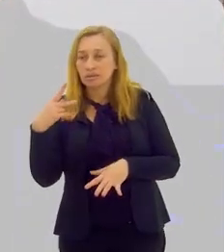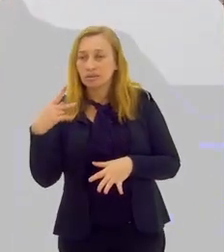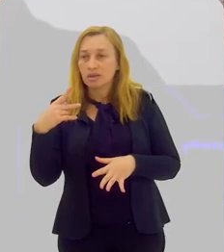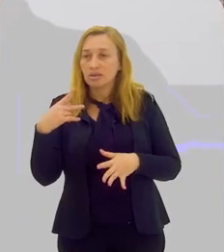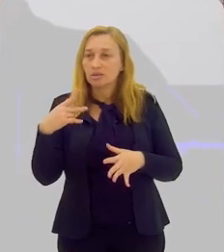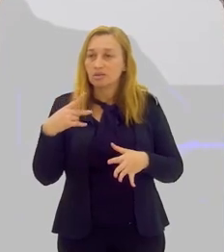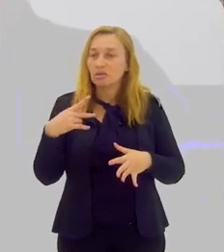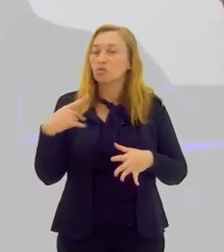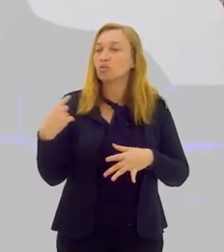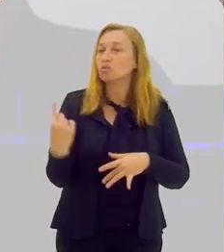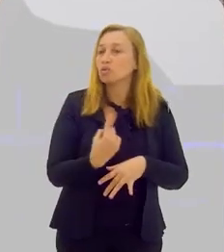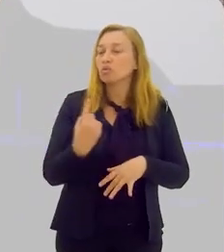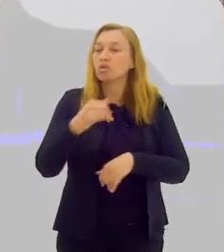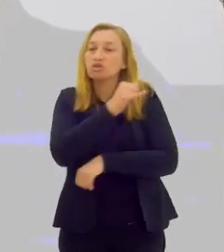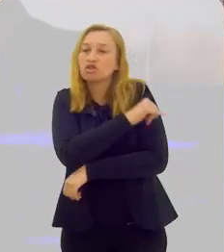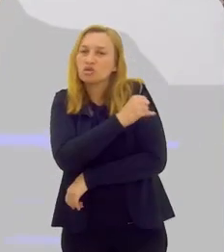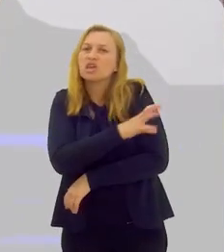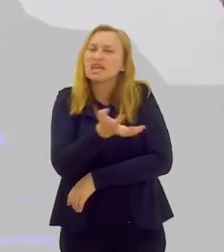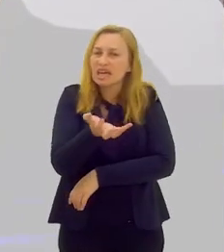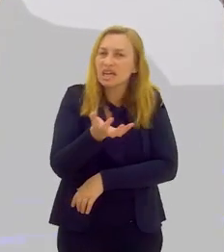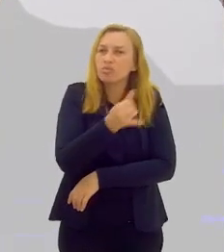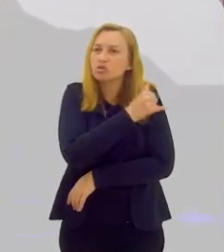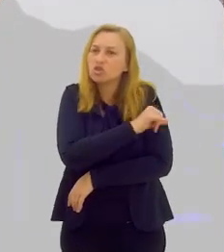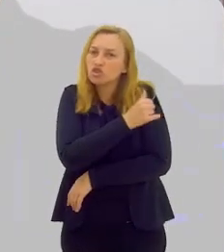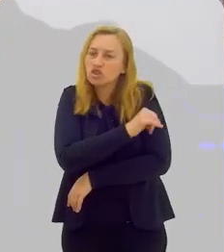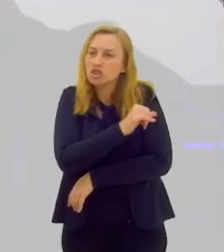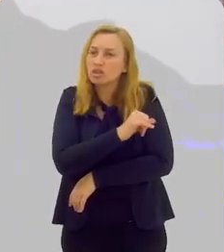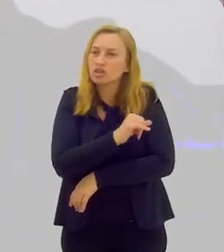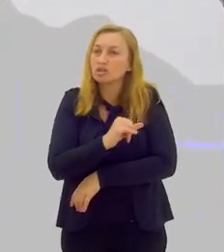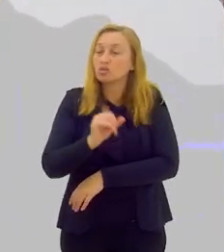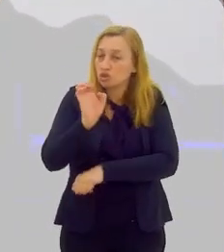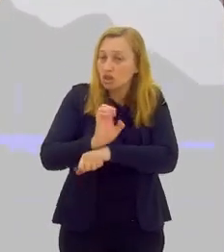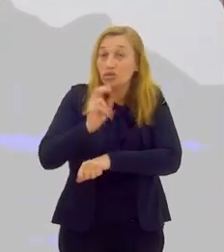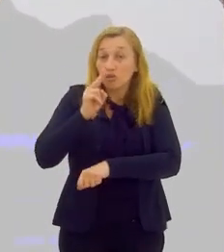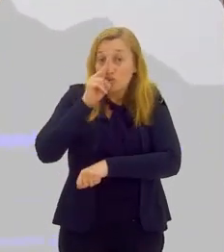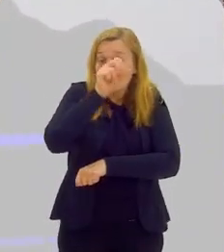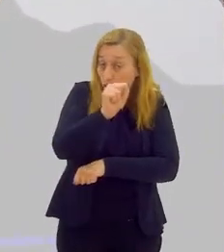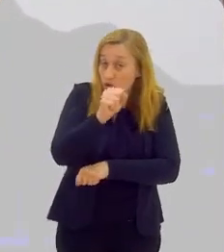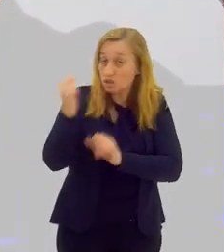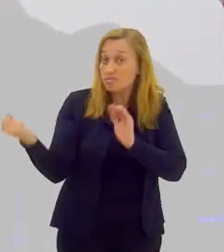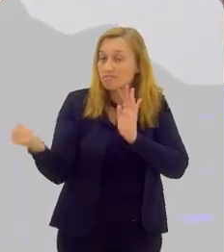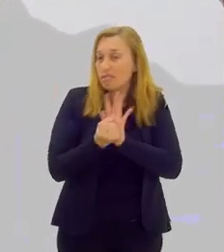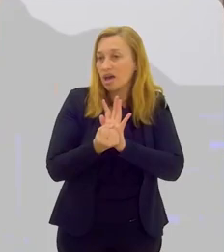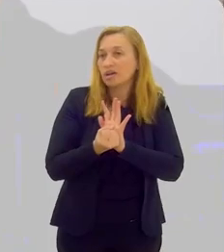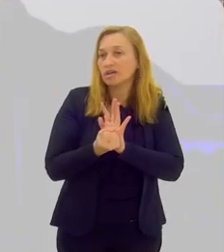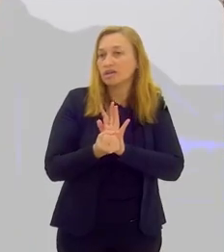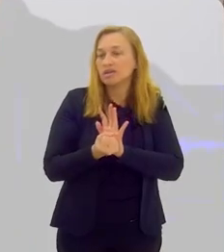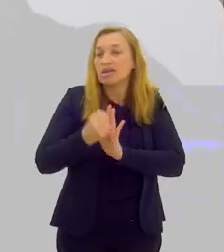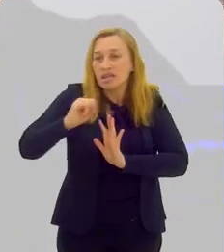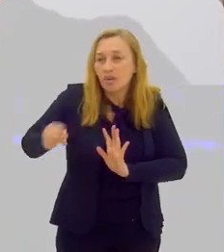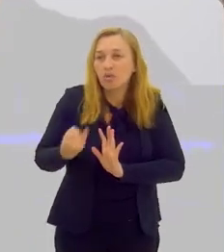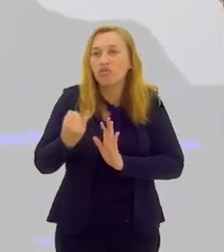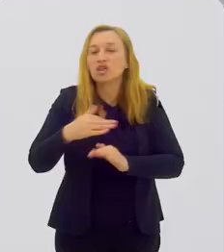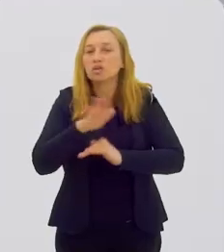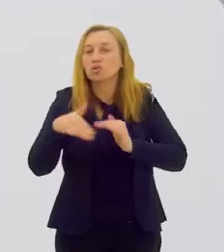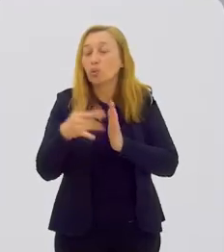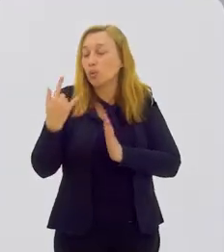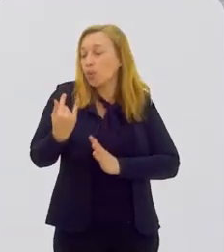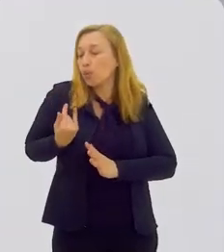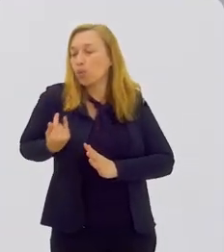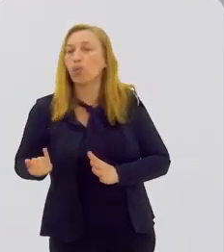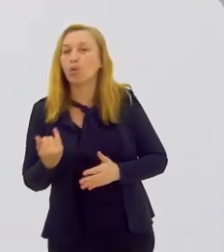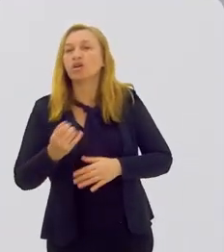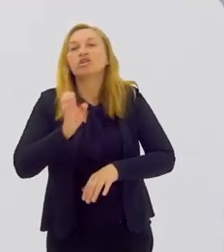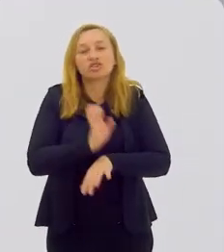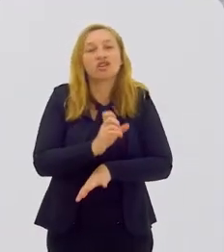o nosso partido é o Rio de Janeiro, né? O que a gente quer é que o Rio de Janeiro seja um estado forte, marcante, e que aproveite toda